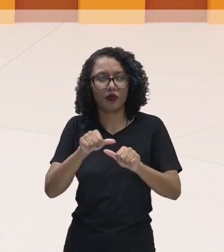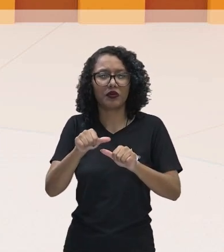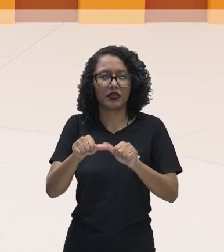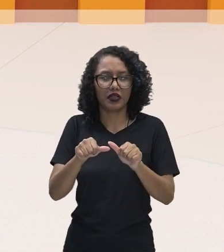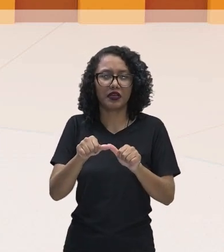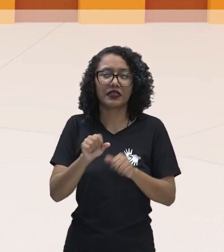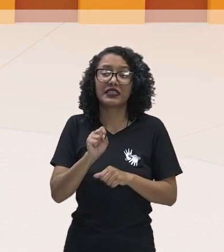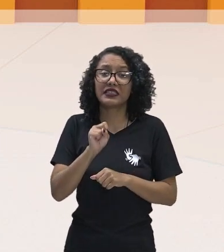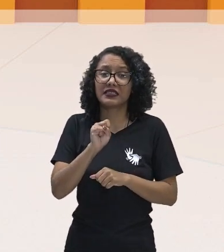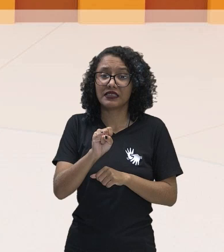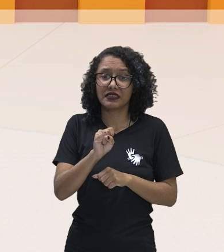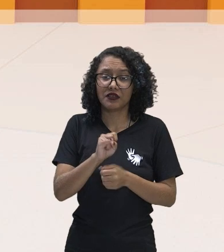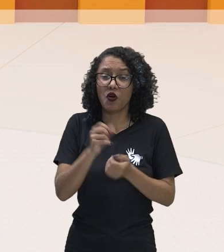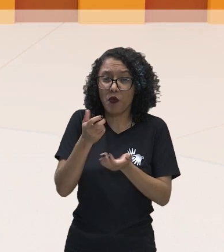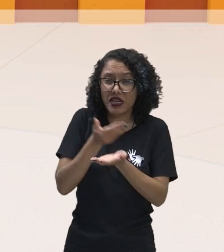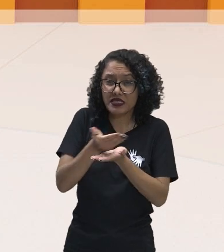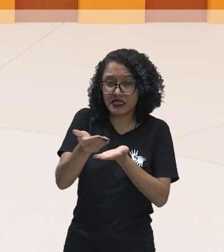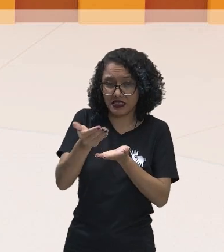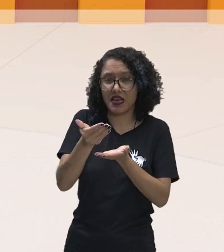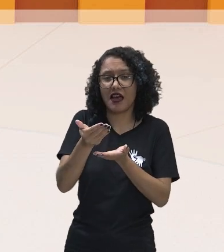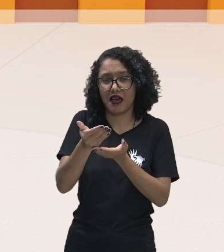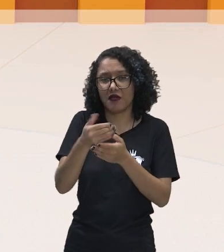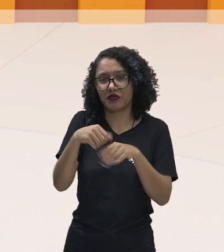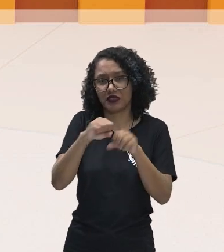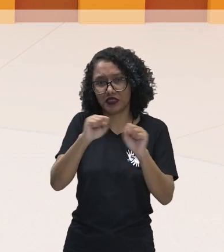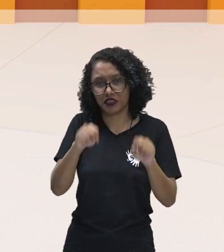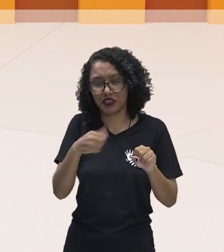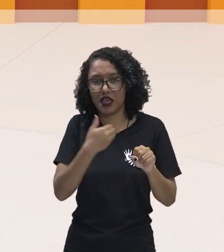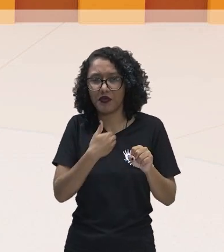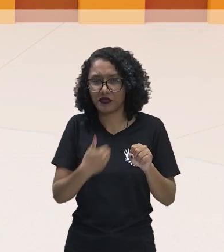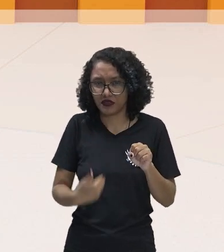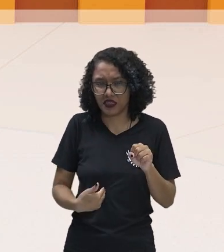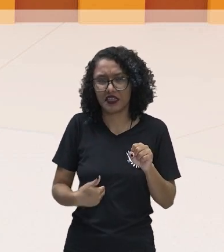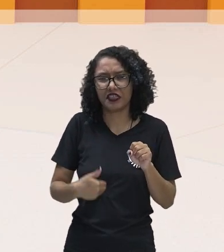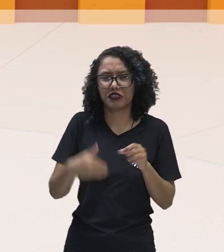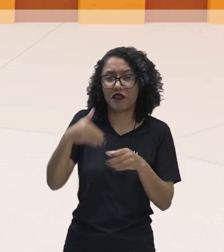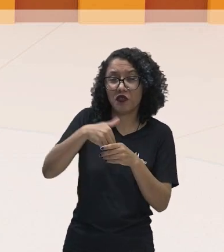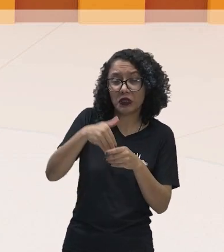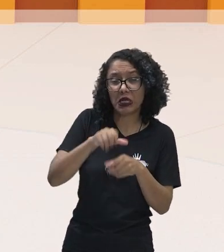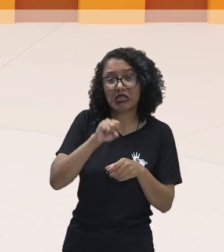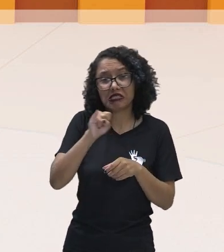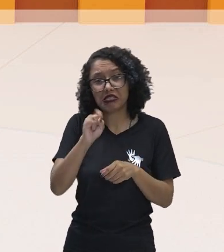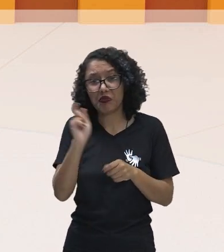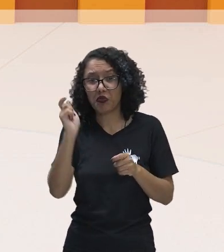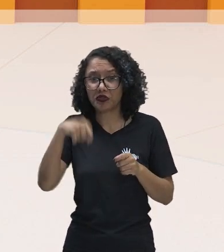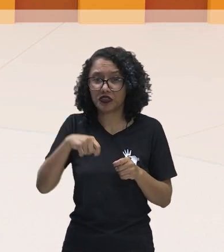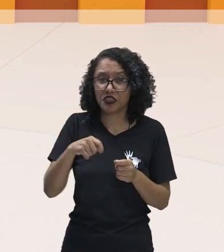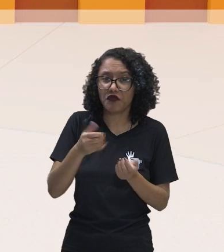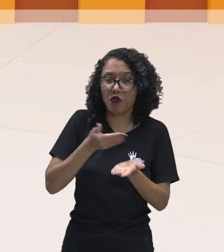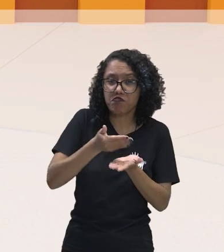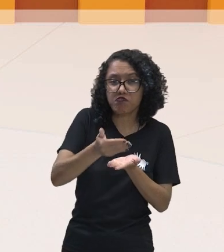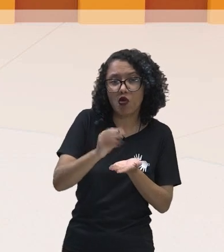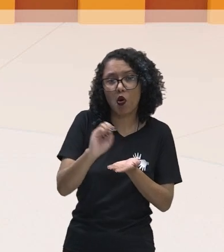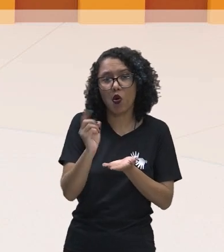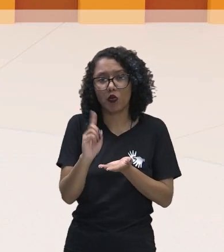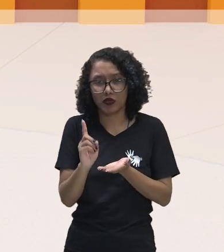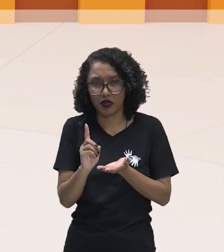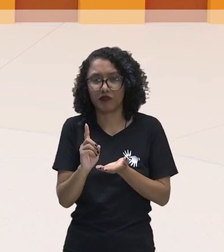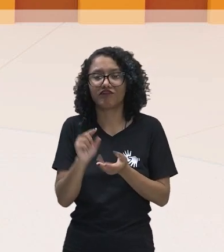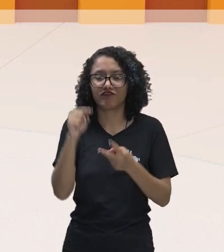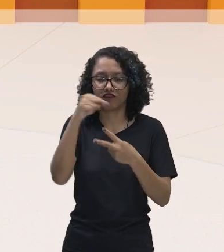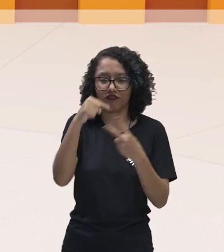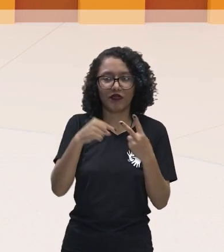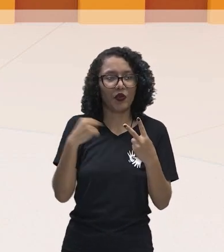implementado um regime socialista ou não, certo? Então, definimos essas duas vertentes que são muito importantes para esse